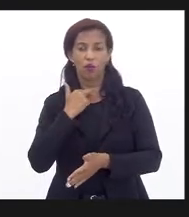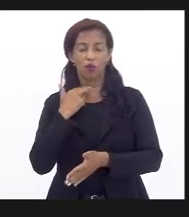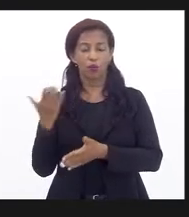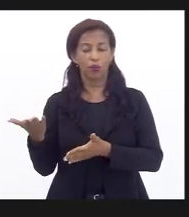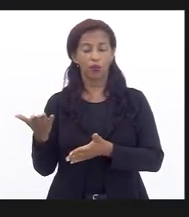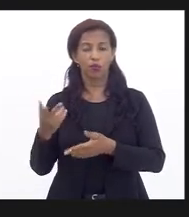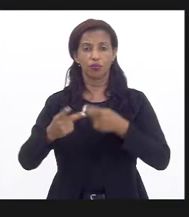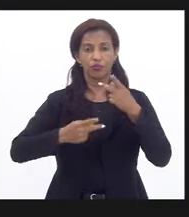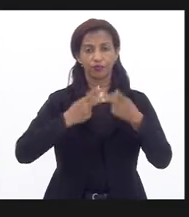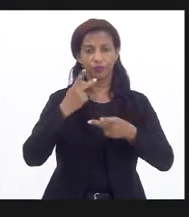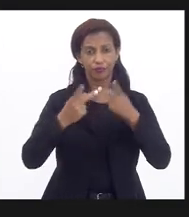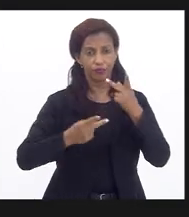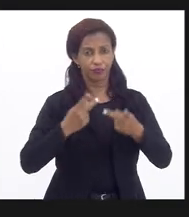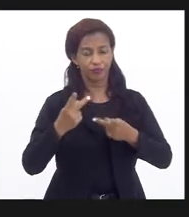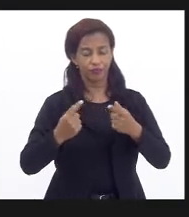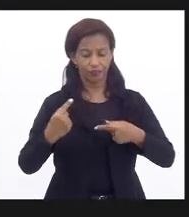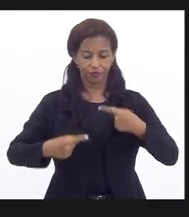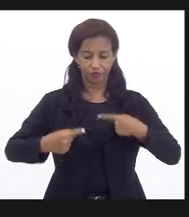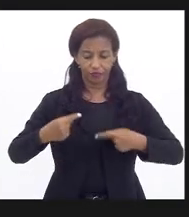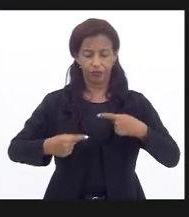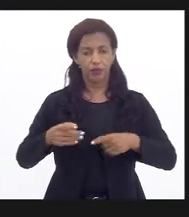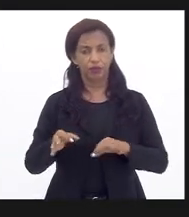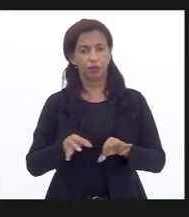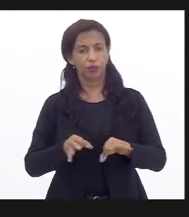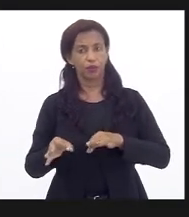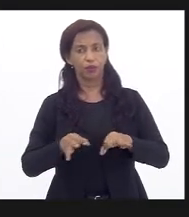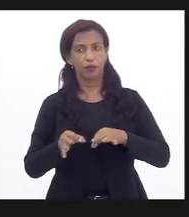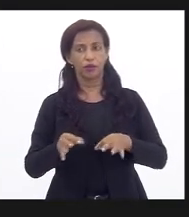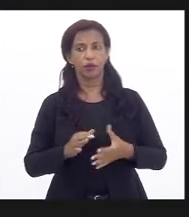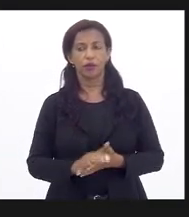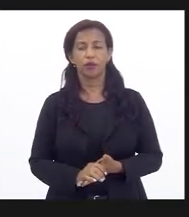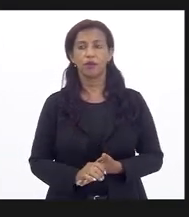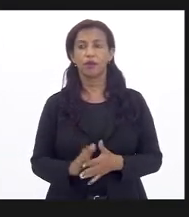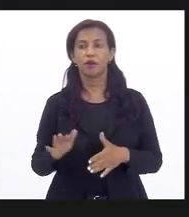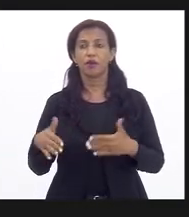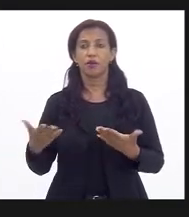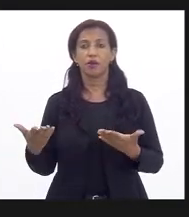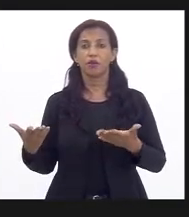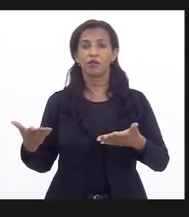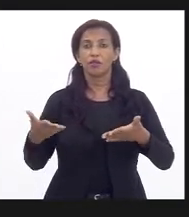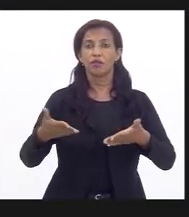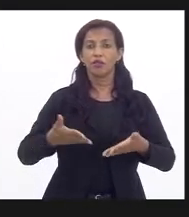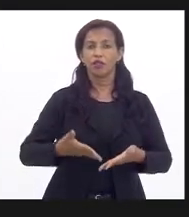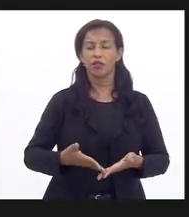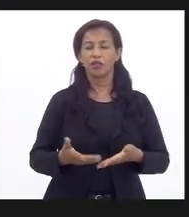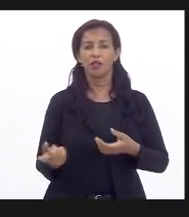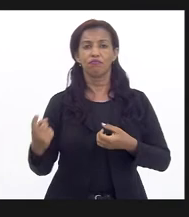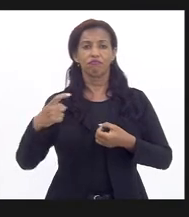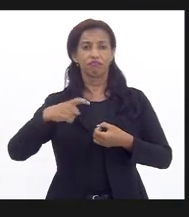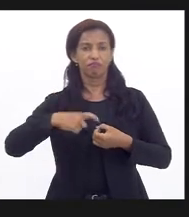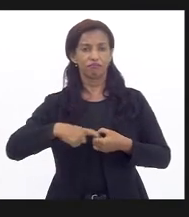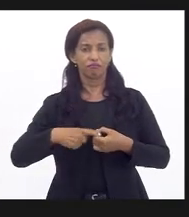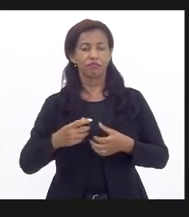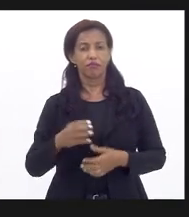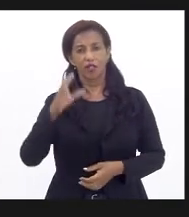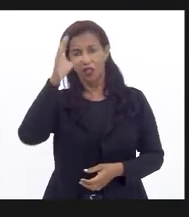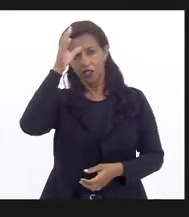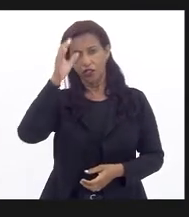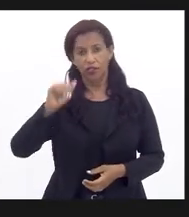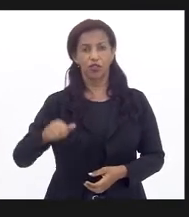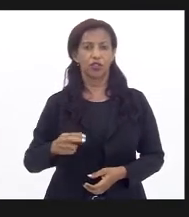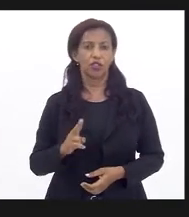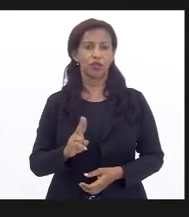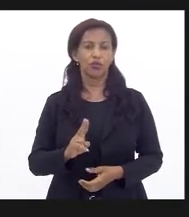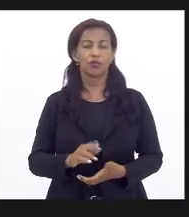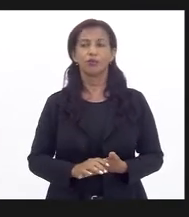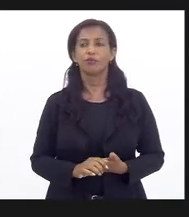não é, falando, discutindo o projeto e quando cheguei retornando a Tia Ju, deputada